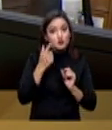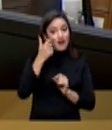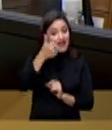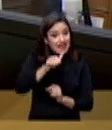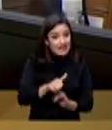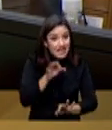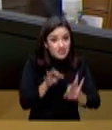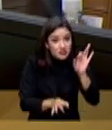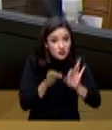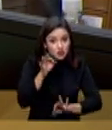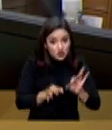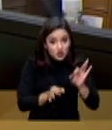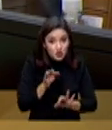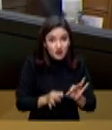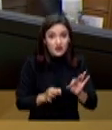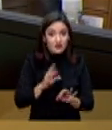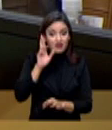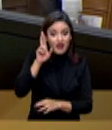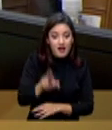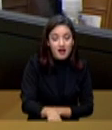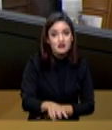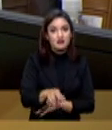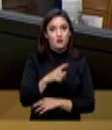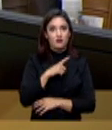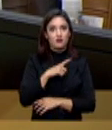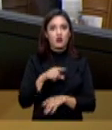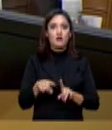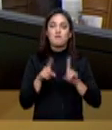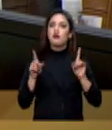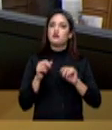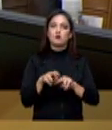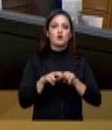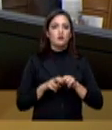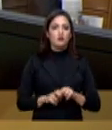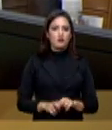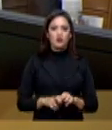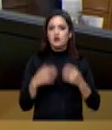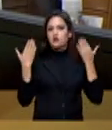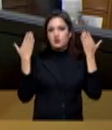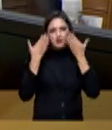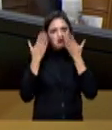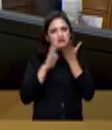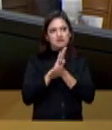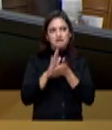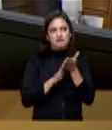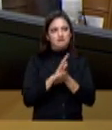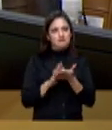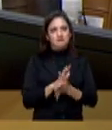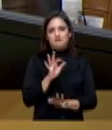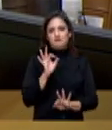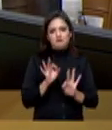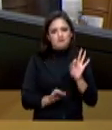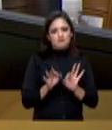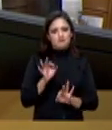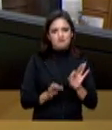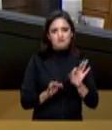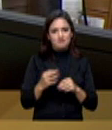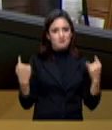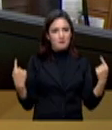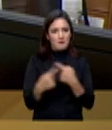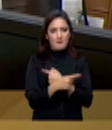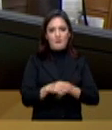jurídica da racionalidade econômica e portanto não houve sequer aventada juridicamente a